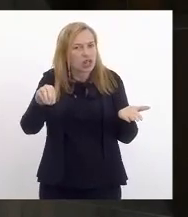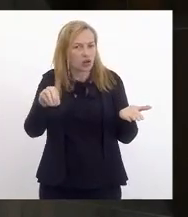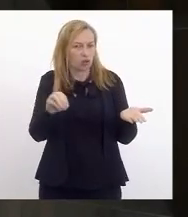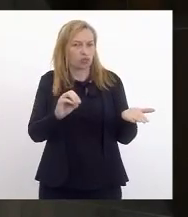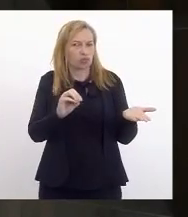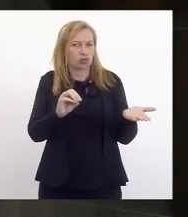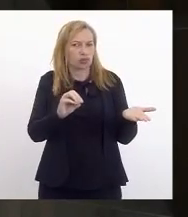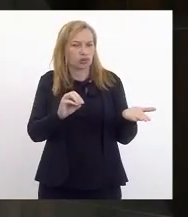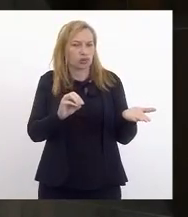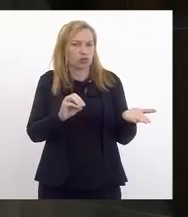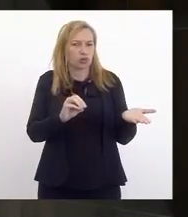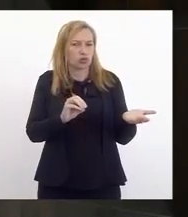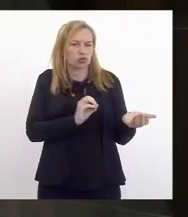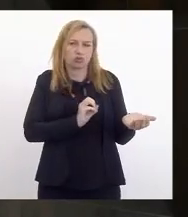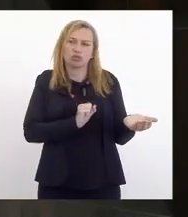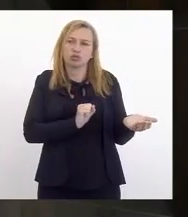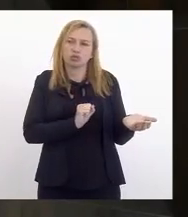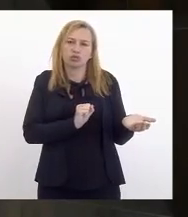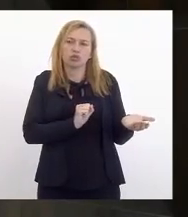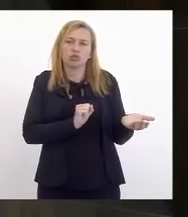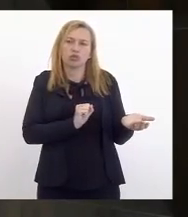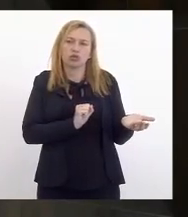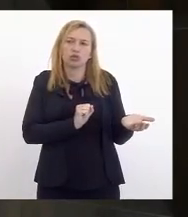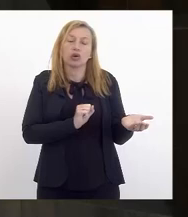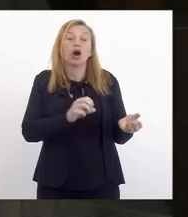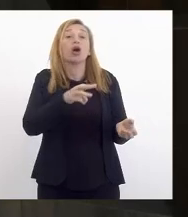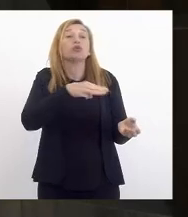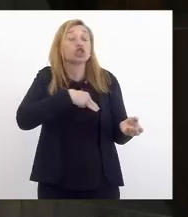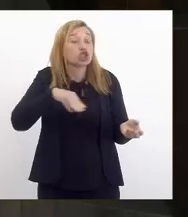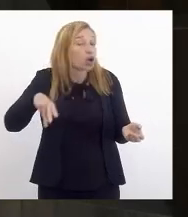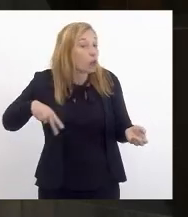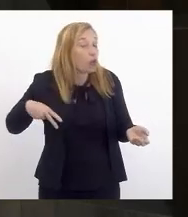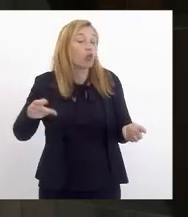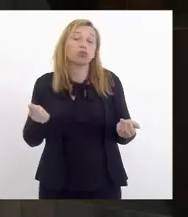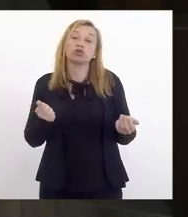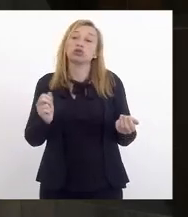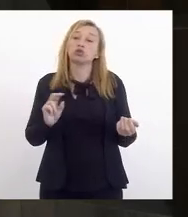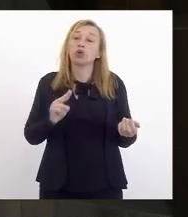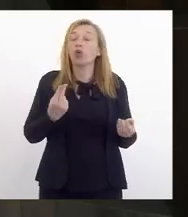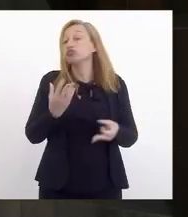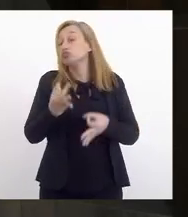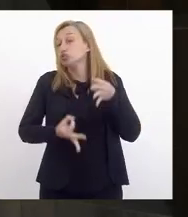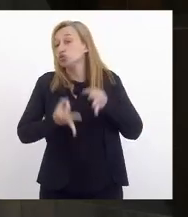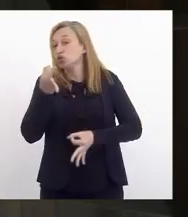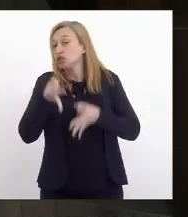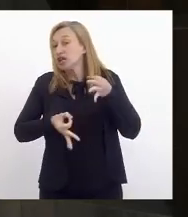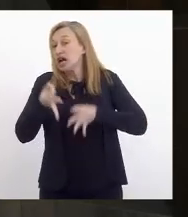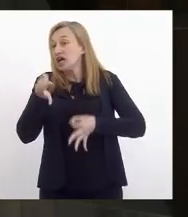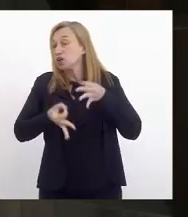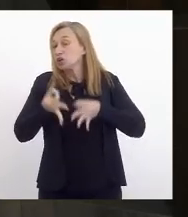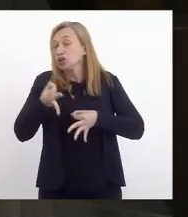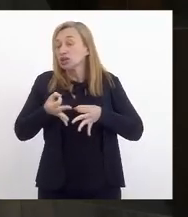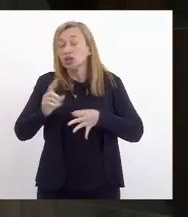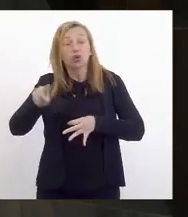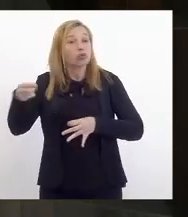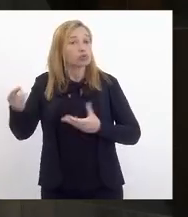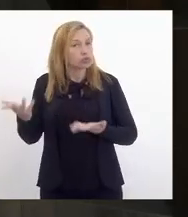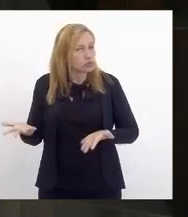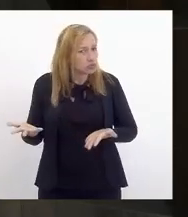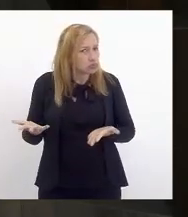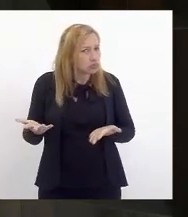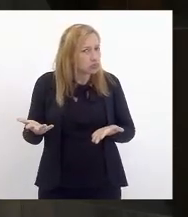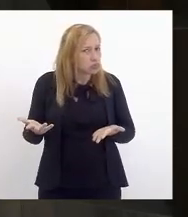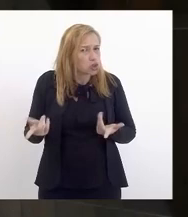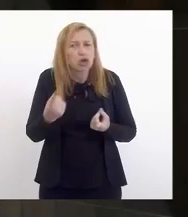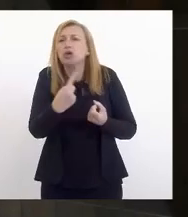e ao Ministério Público, ao Judiciário, etc.